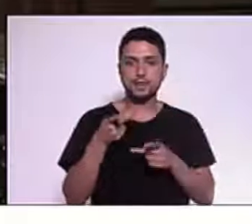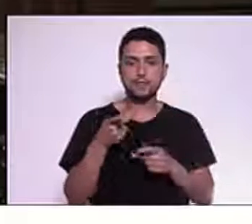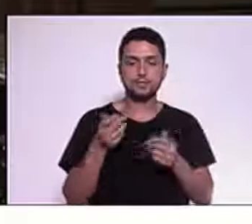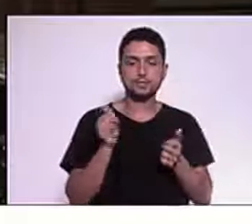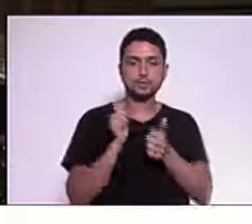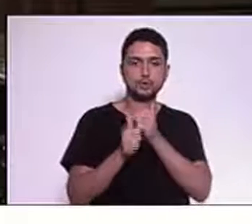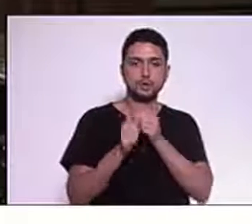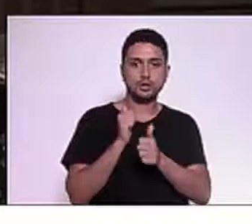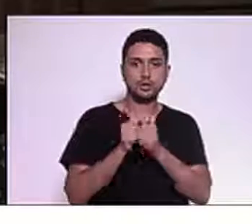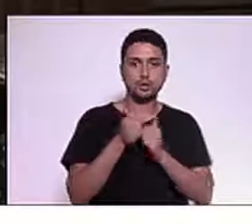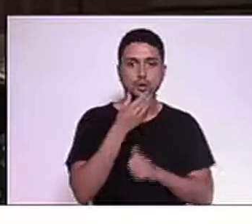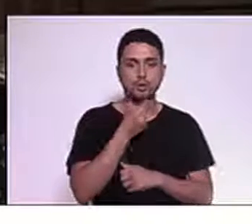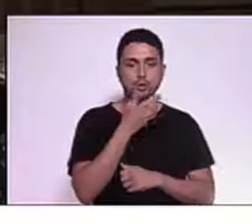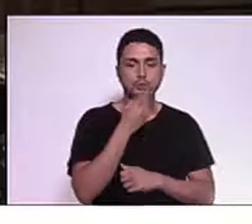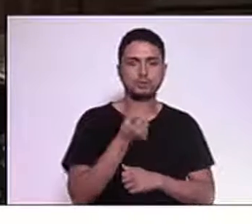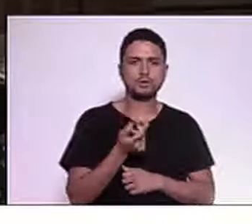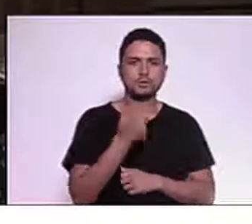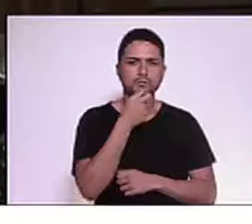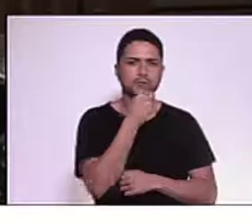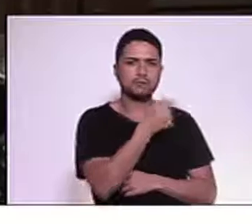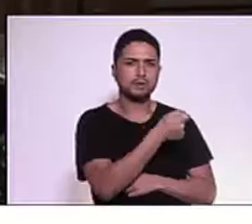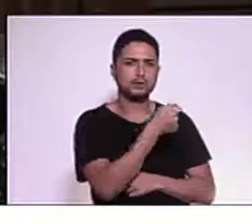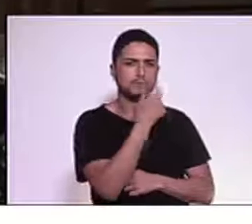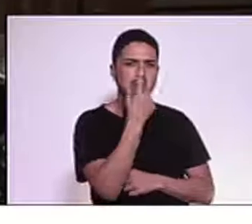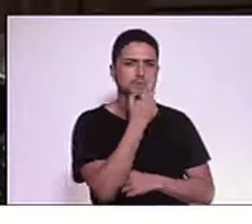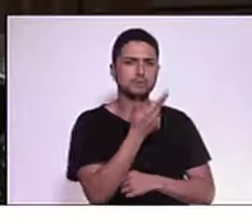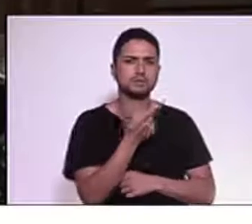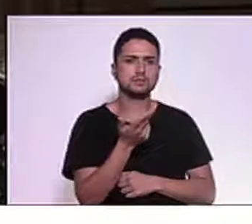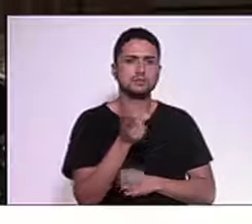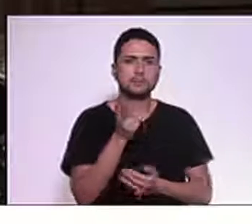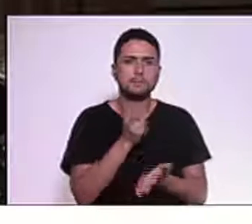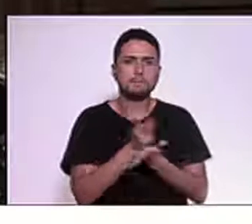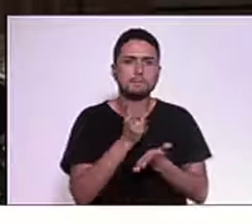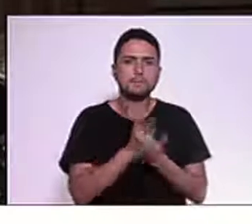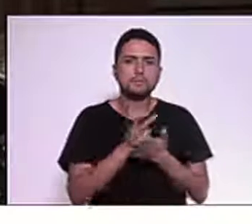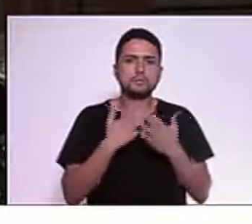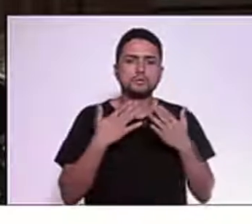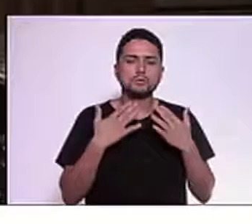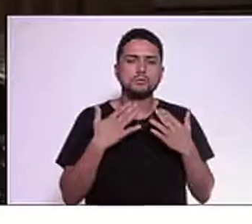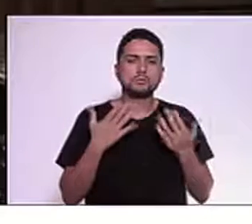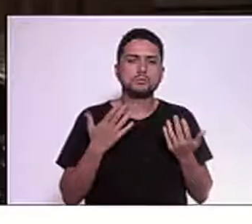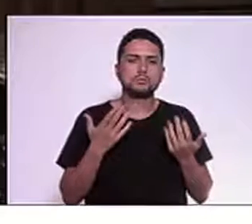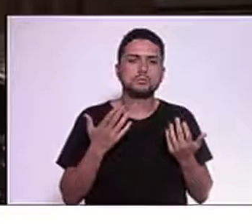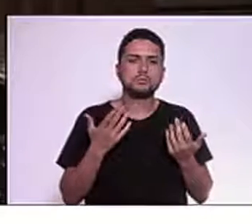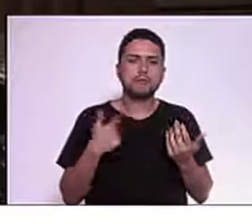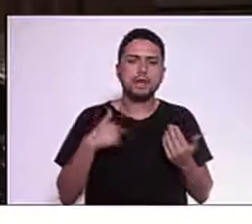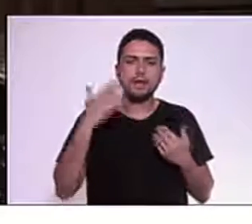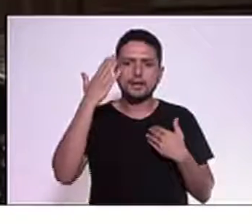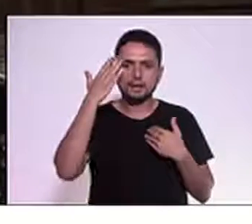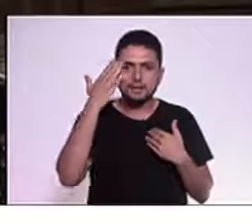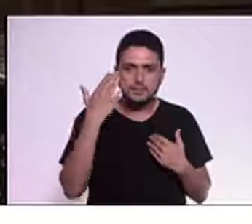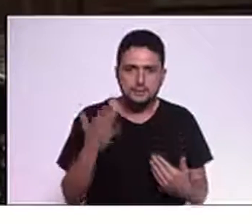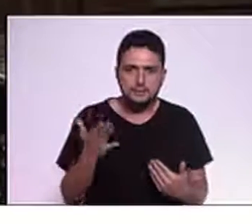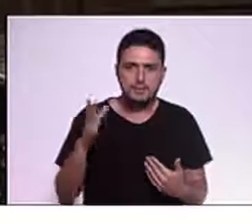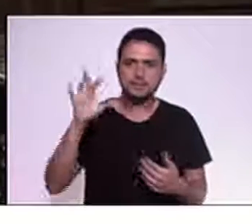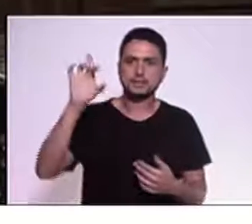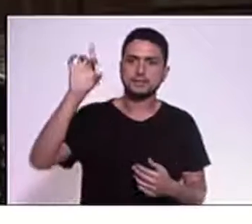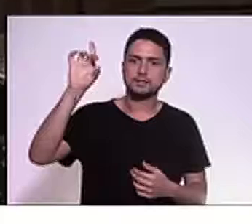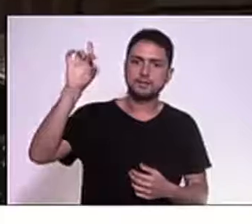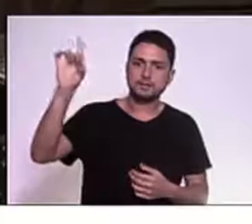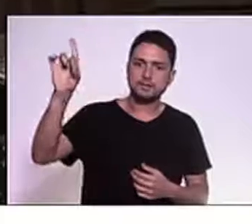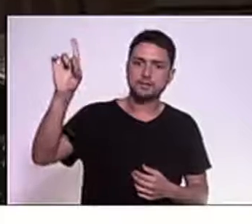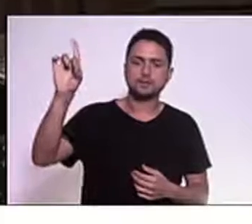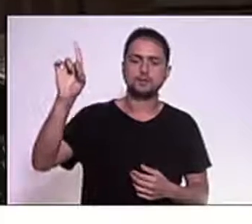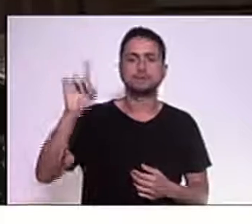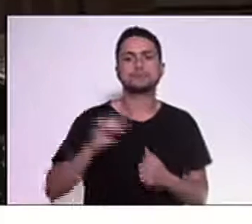entrevistados havia quase que o mesmo tom. No primeiro momento, eles agradeciam a Deus.